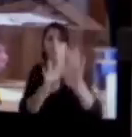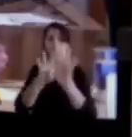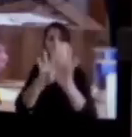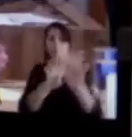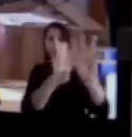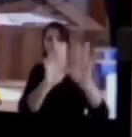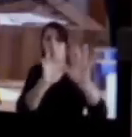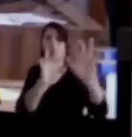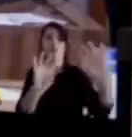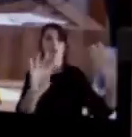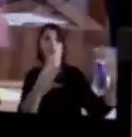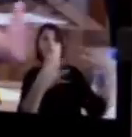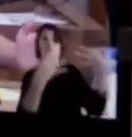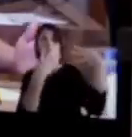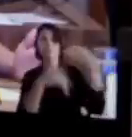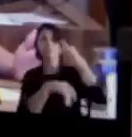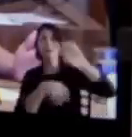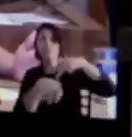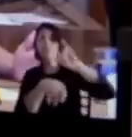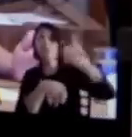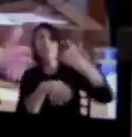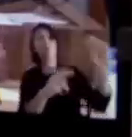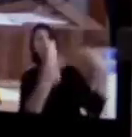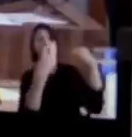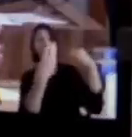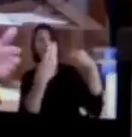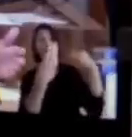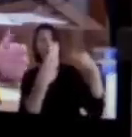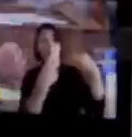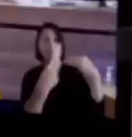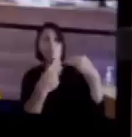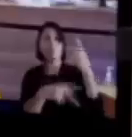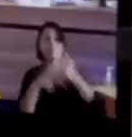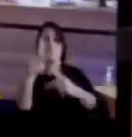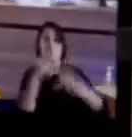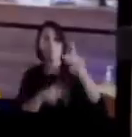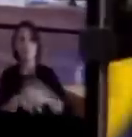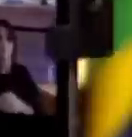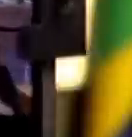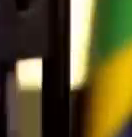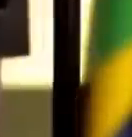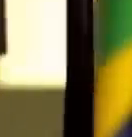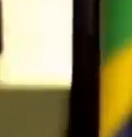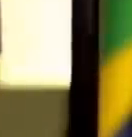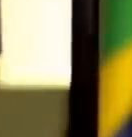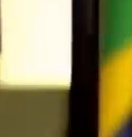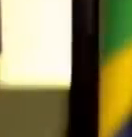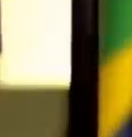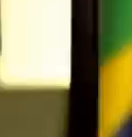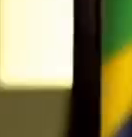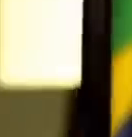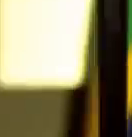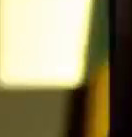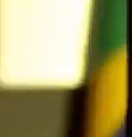né porque uma boa parcela da população brasileira a senhora chegou aos 16 horas então quando a senhora chegou ali mais na frente